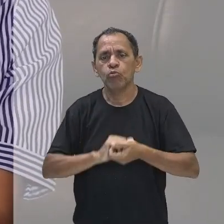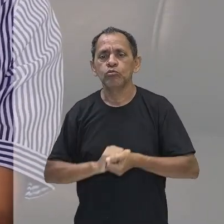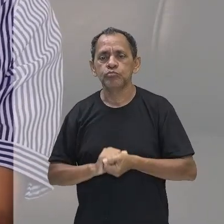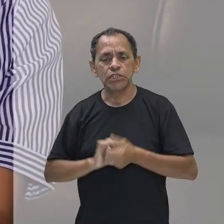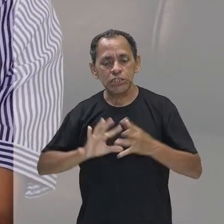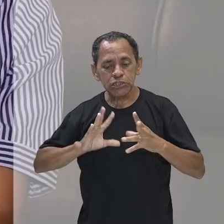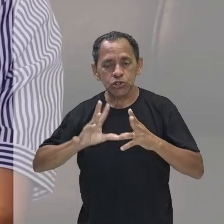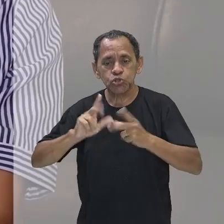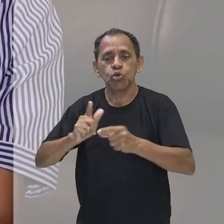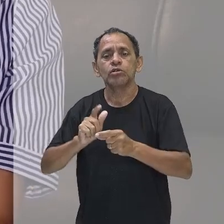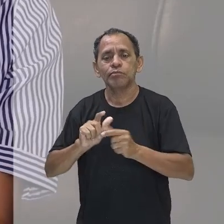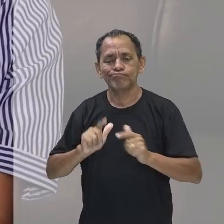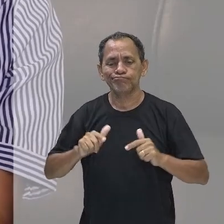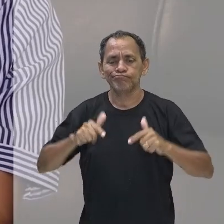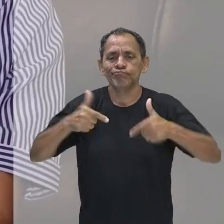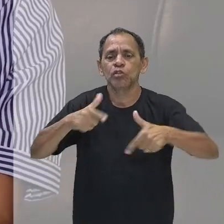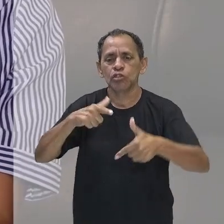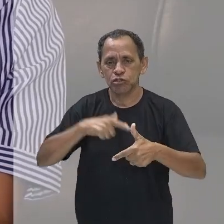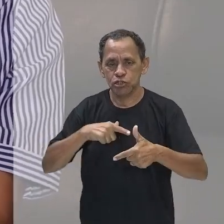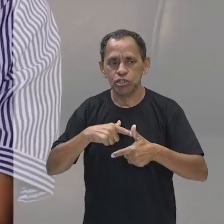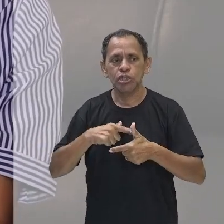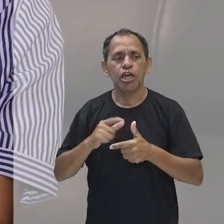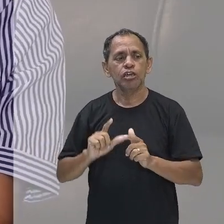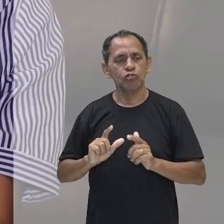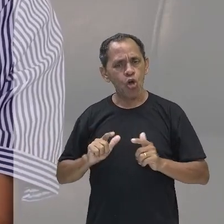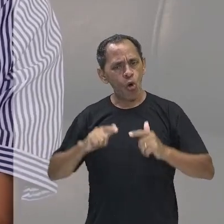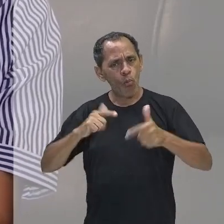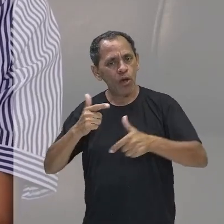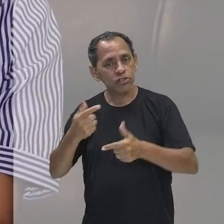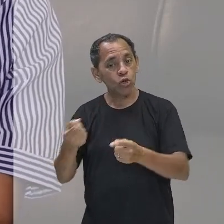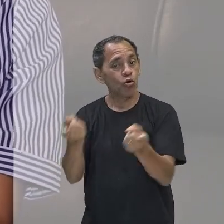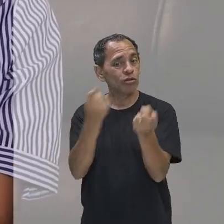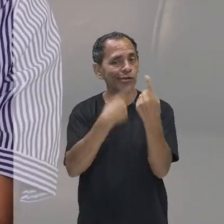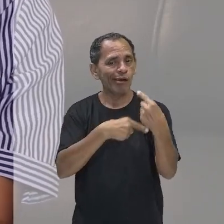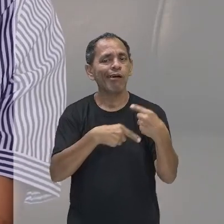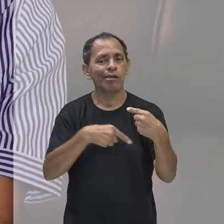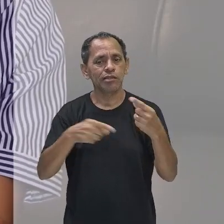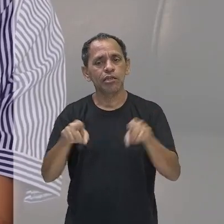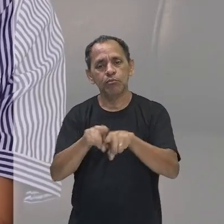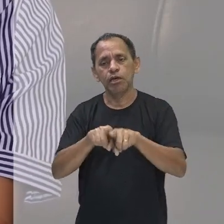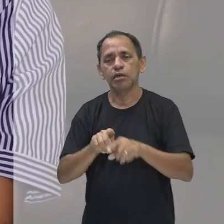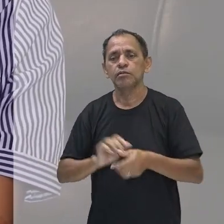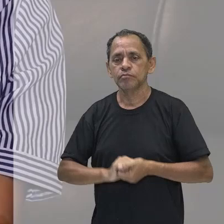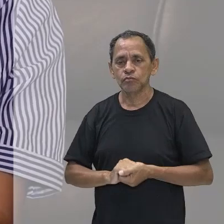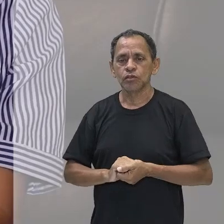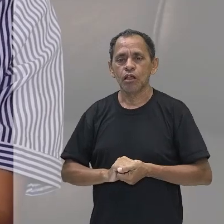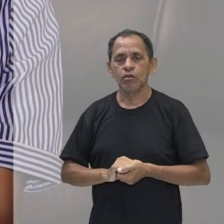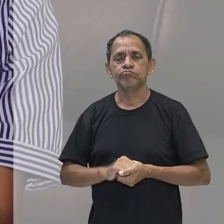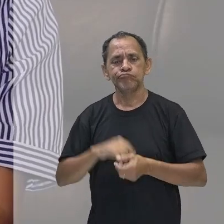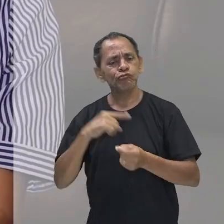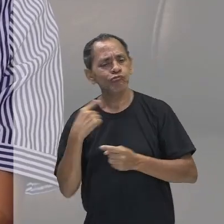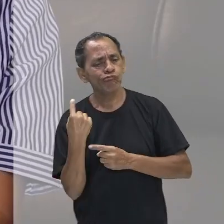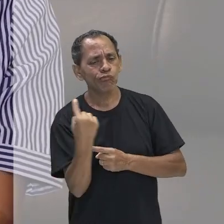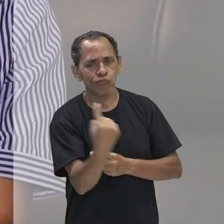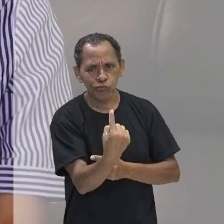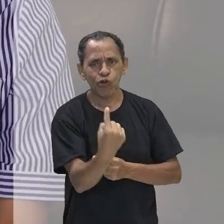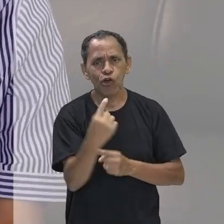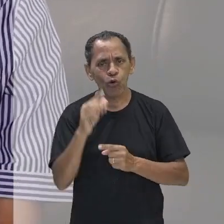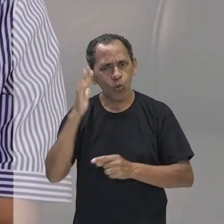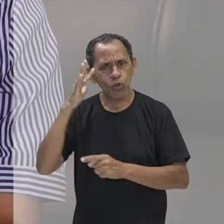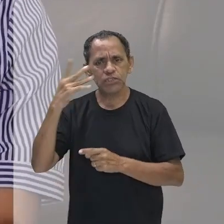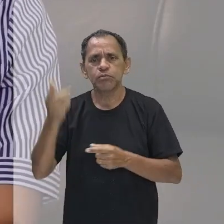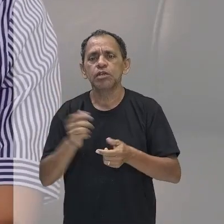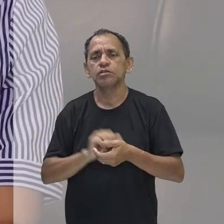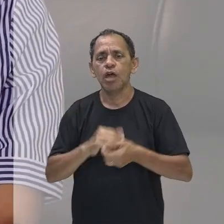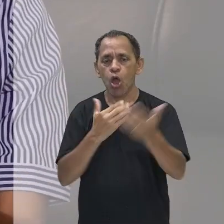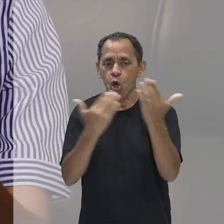uma reação, tomar controle sobre as suas reações frente a uma situação e pode ser comparado até